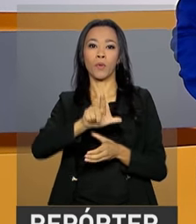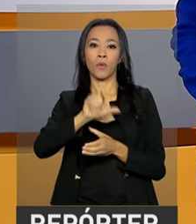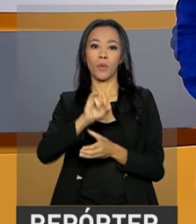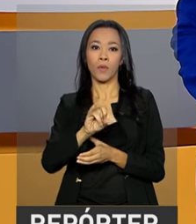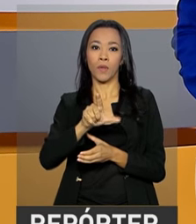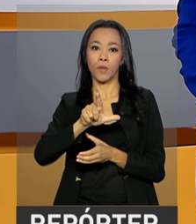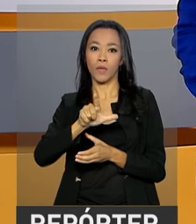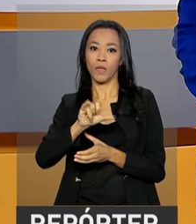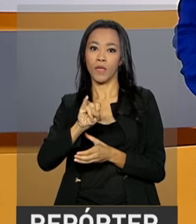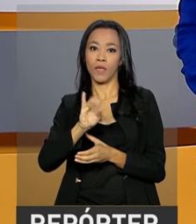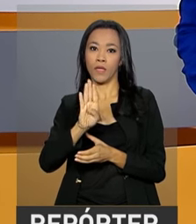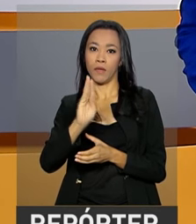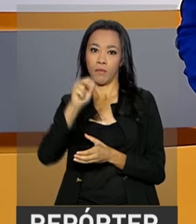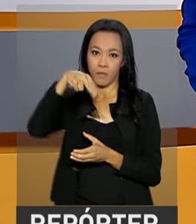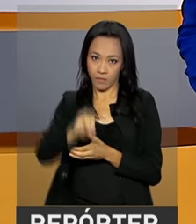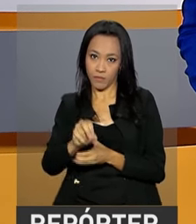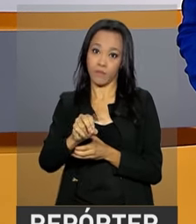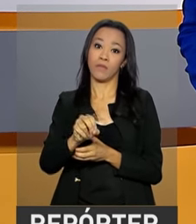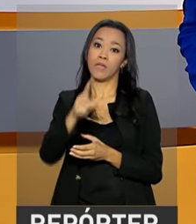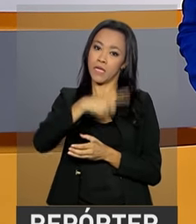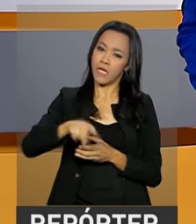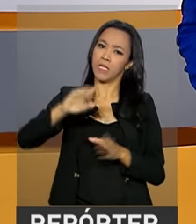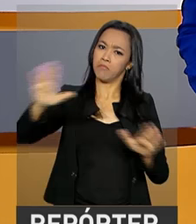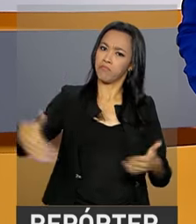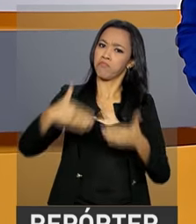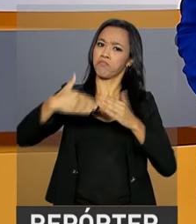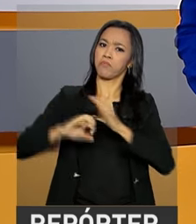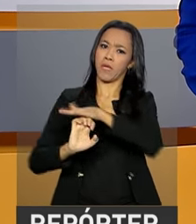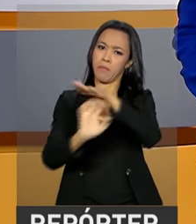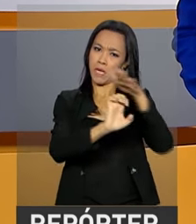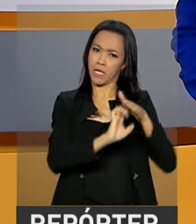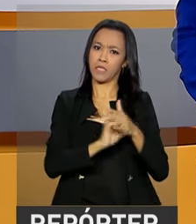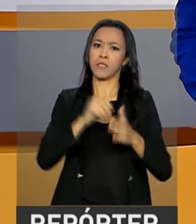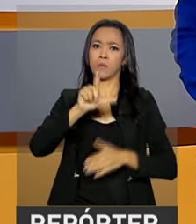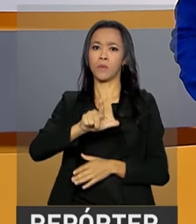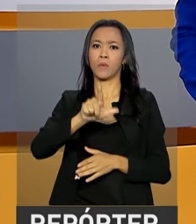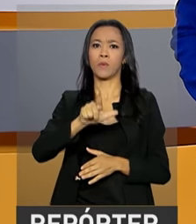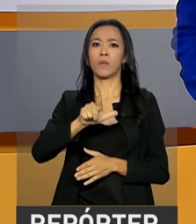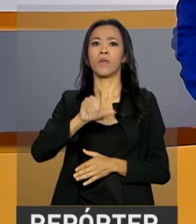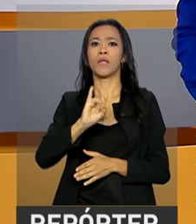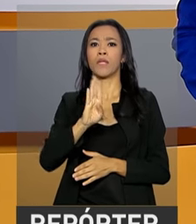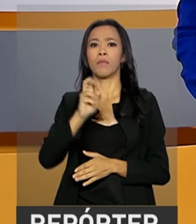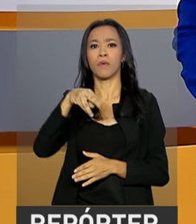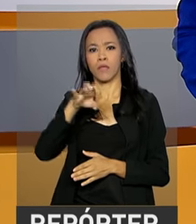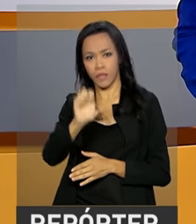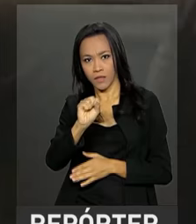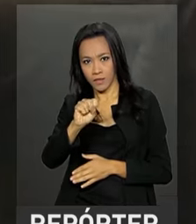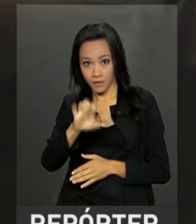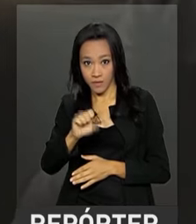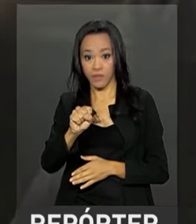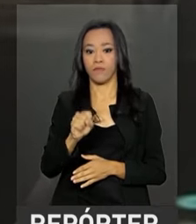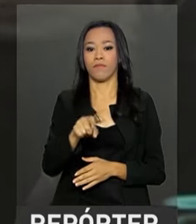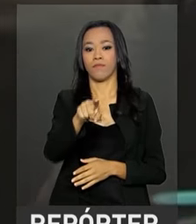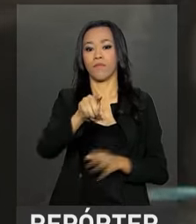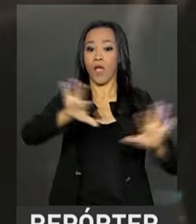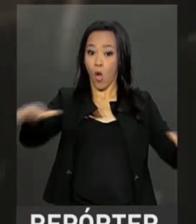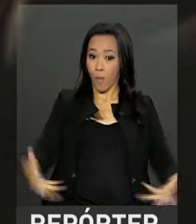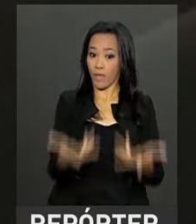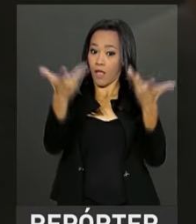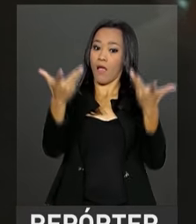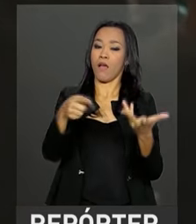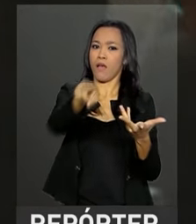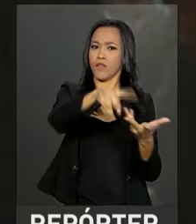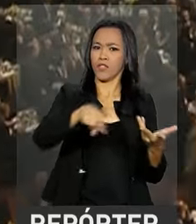recebeu o apoio dos empresários libaneses sobre as reformas em curso no país homenagem o presidente michel temer